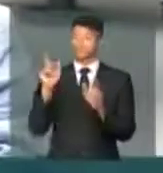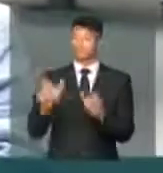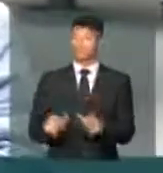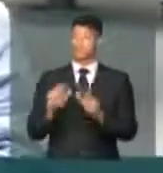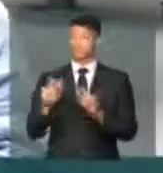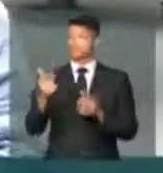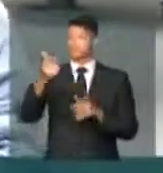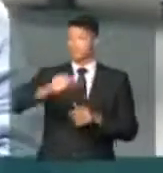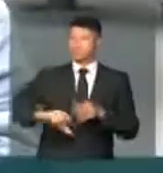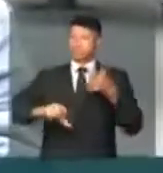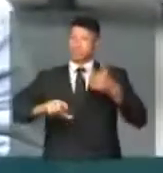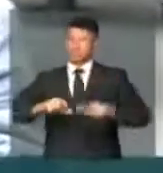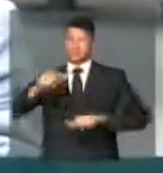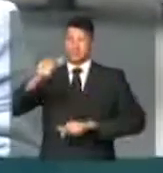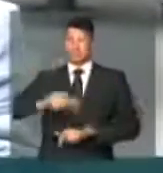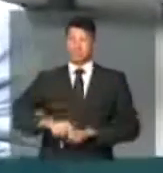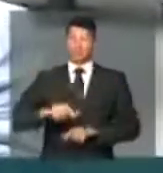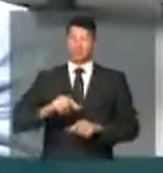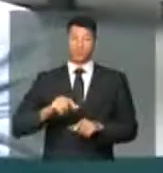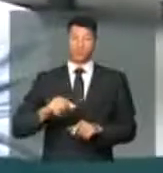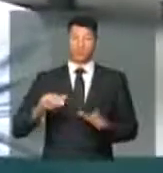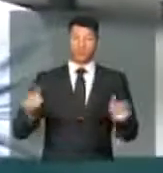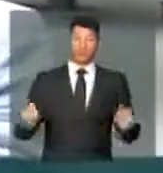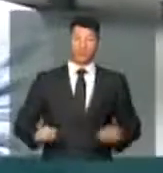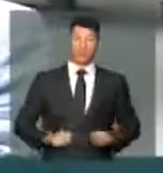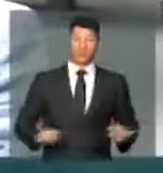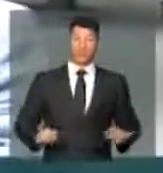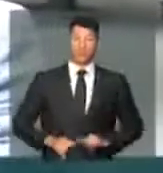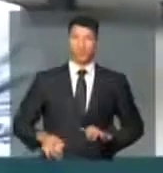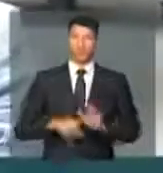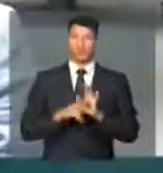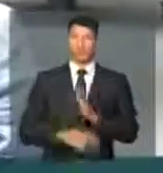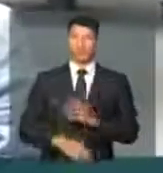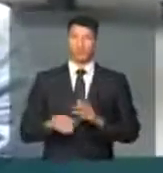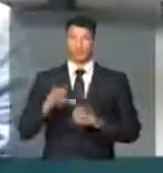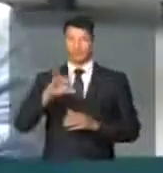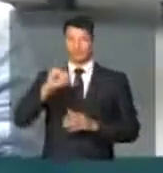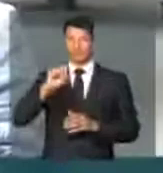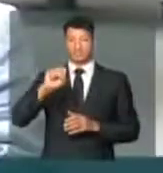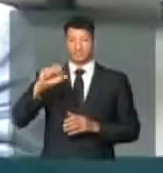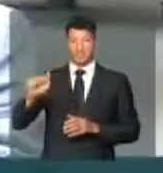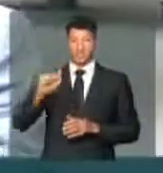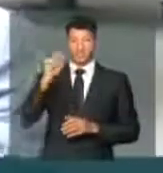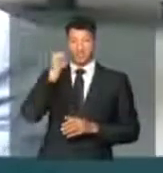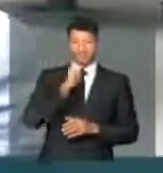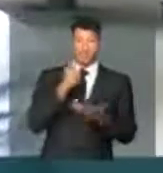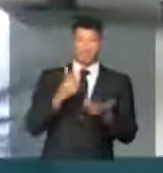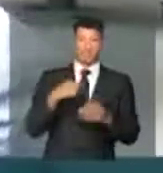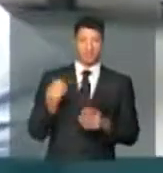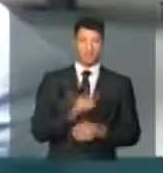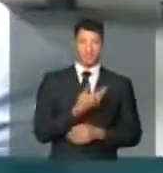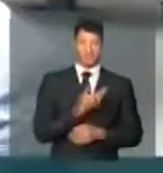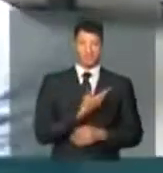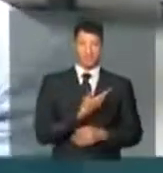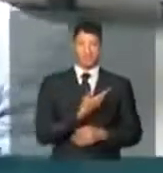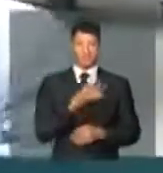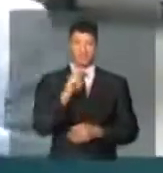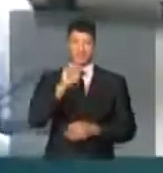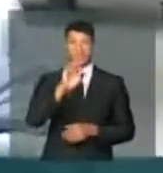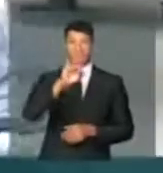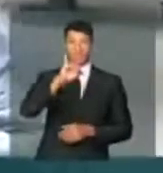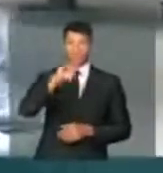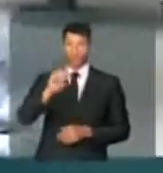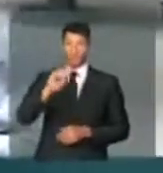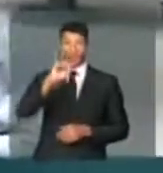se repitam. A sua dor, a dor da Cissa Guimarães, a dor da nossa colega Keiko